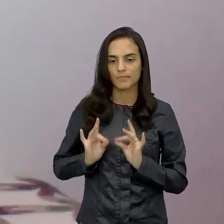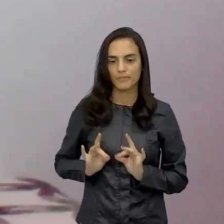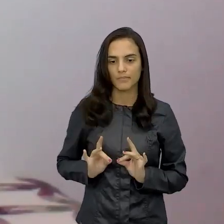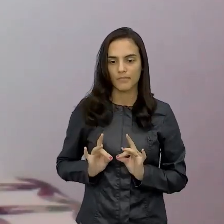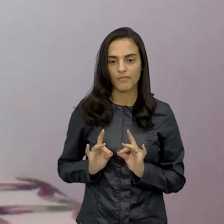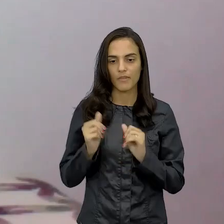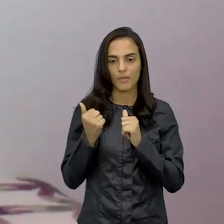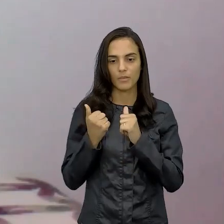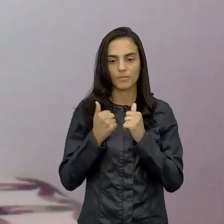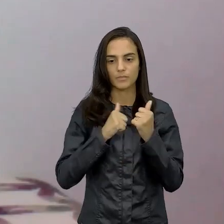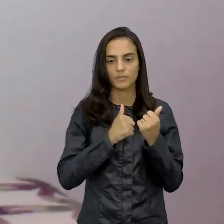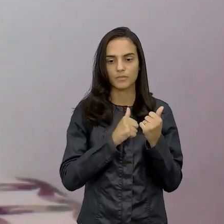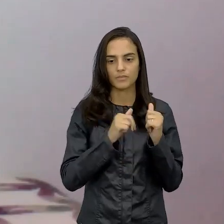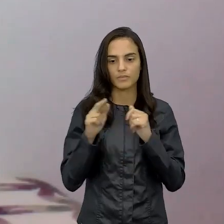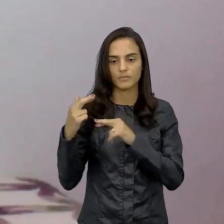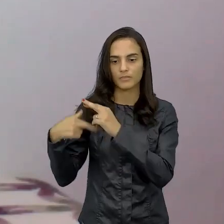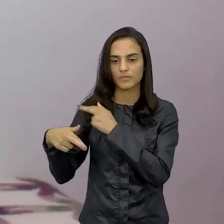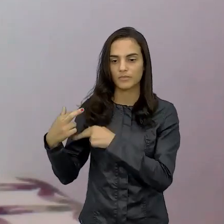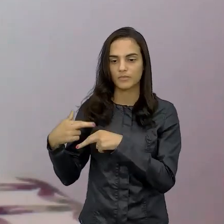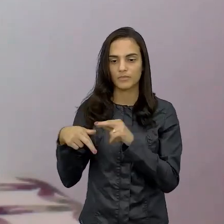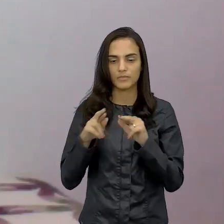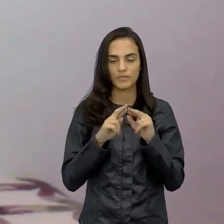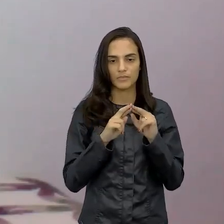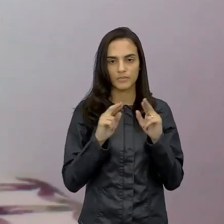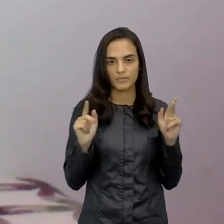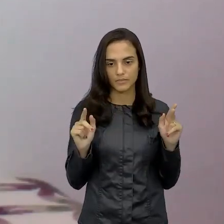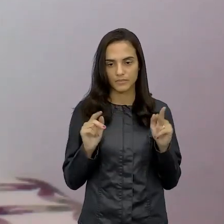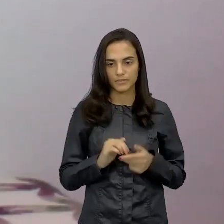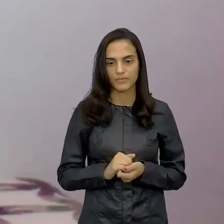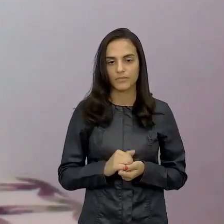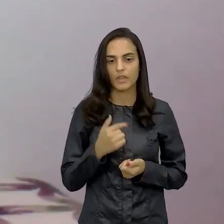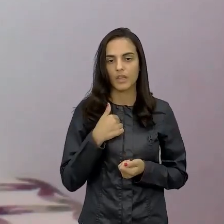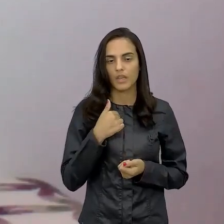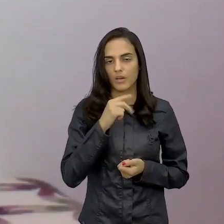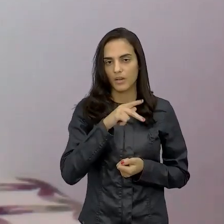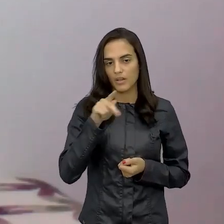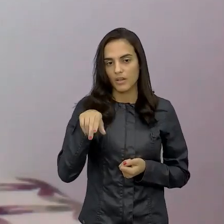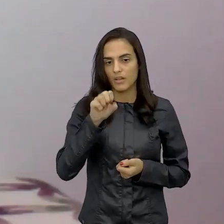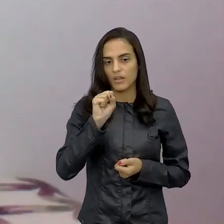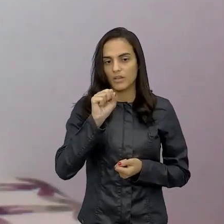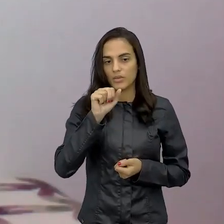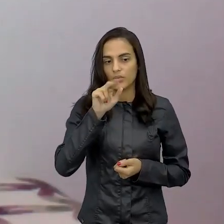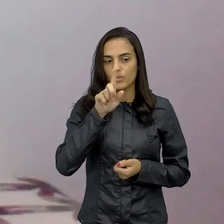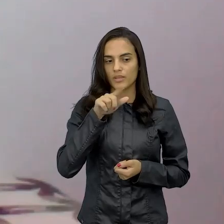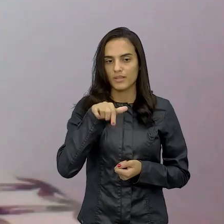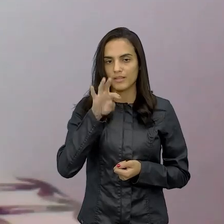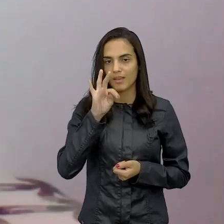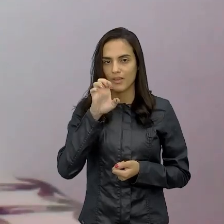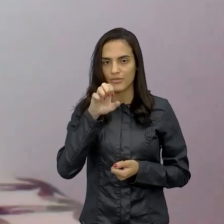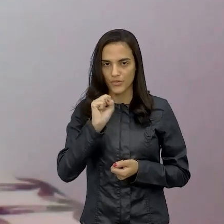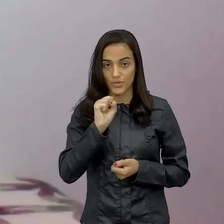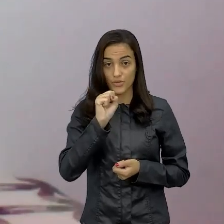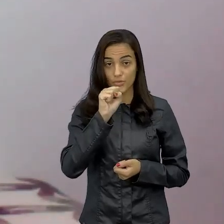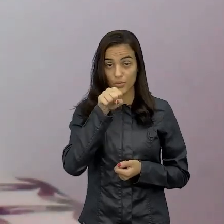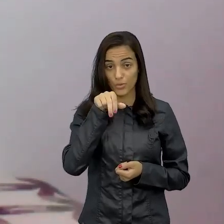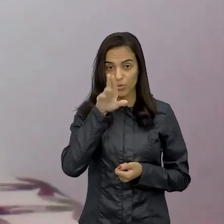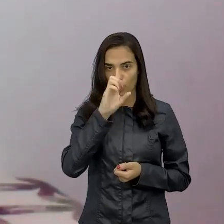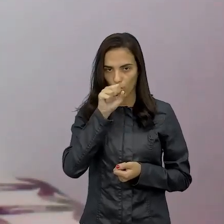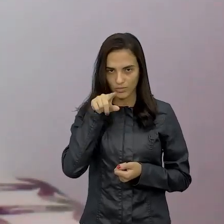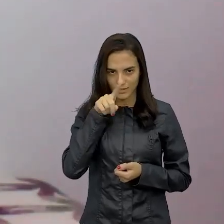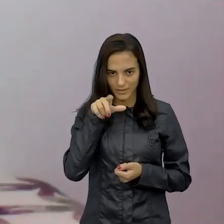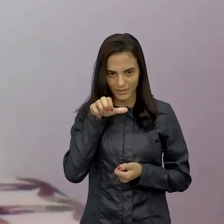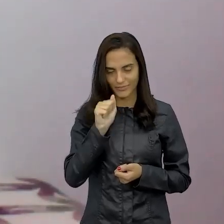de um acompanhamento relacionado com avaliação. Eu sou a professora Suzete de Souza Borelli,